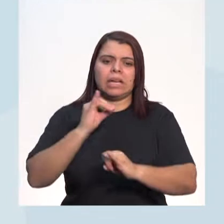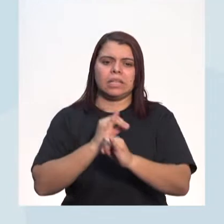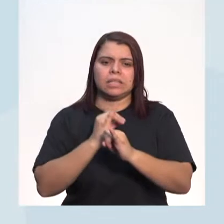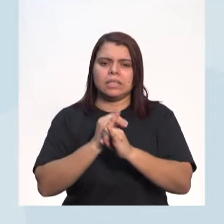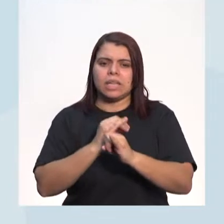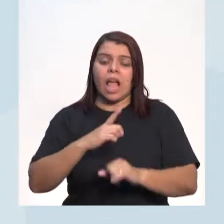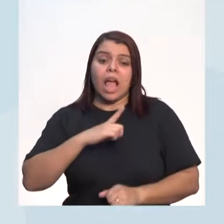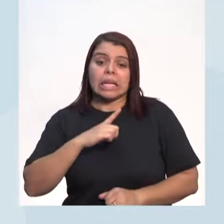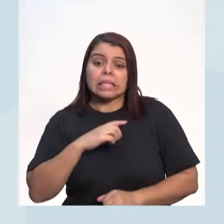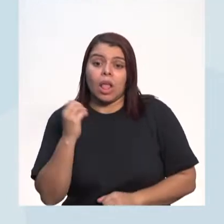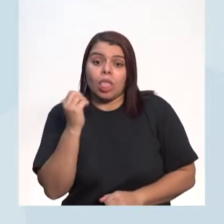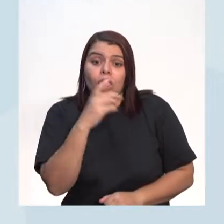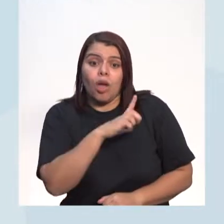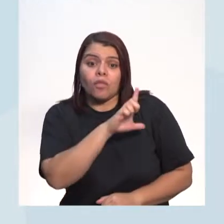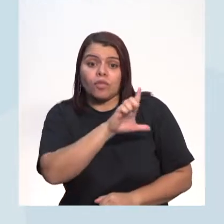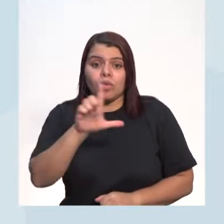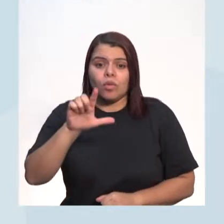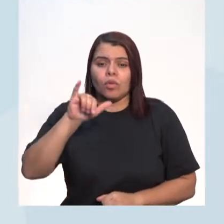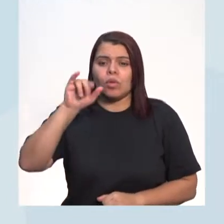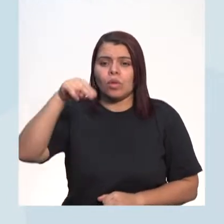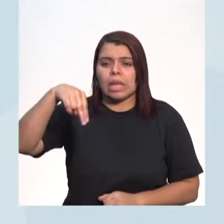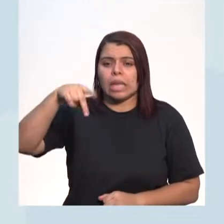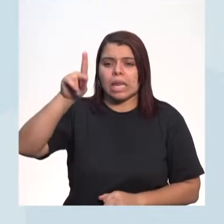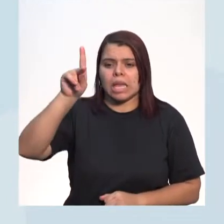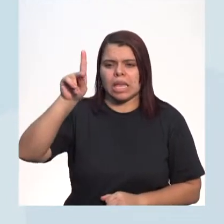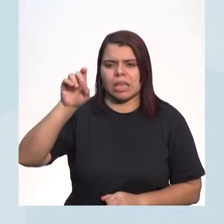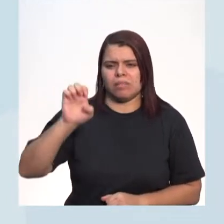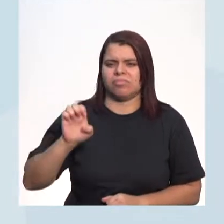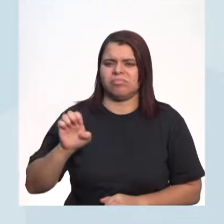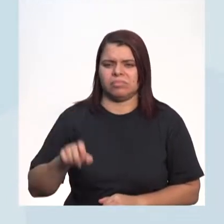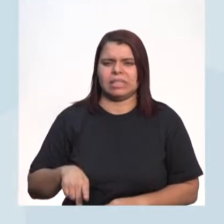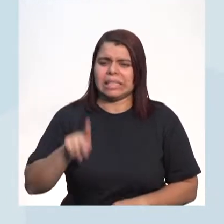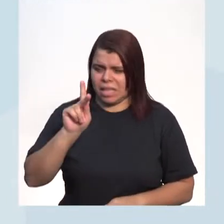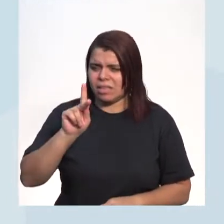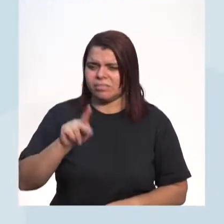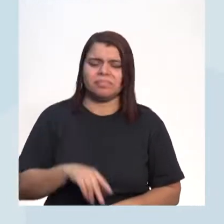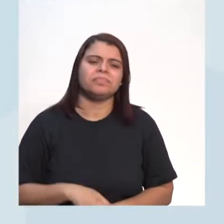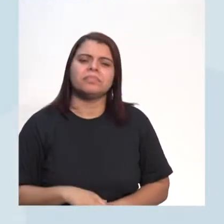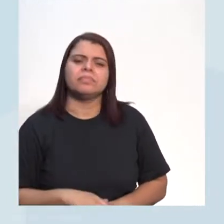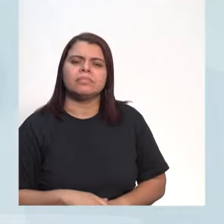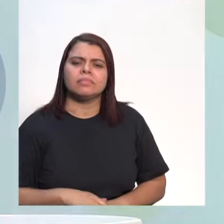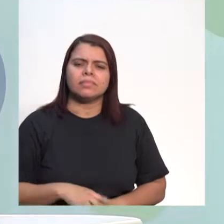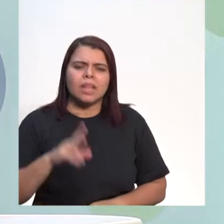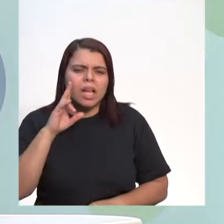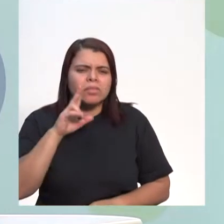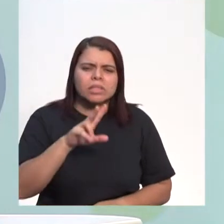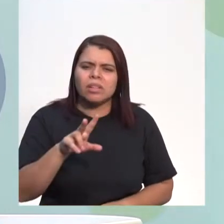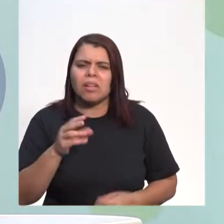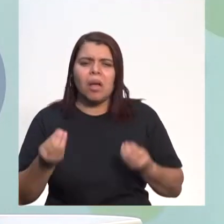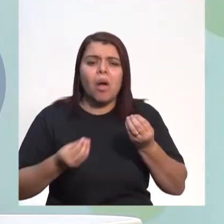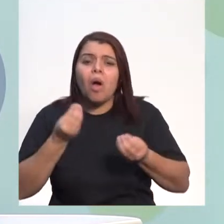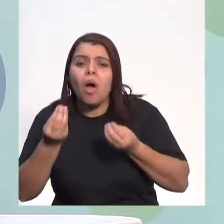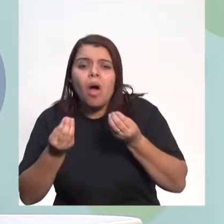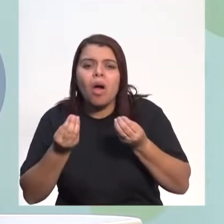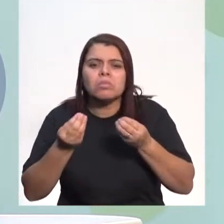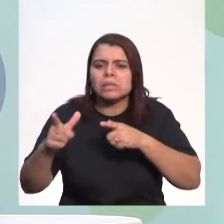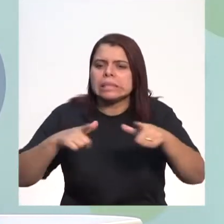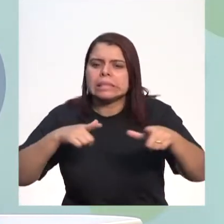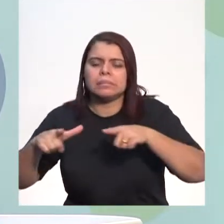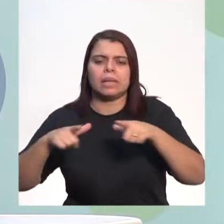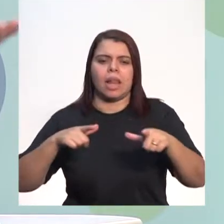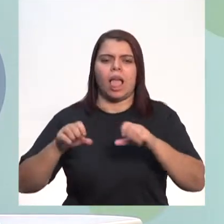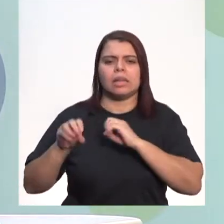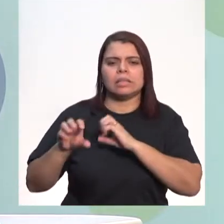uma tabela com o recorte de todas as habilidades que estão separadas por componente curricular. Então, eu